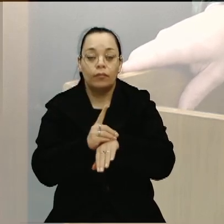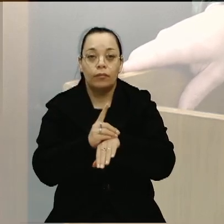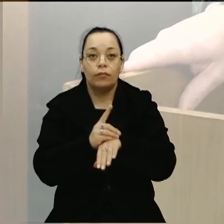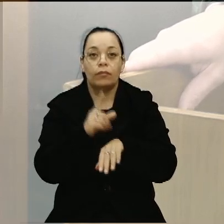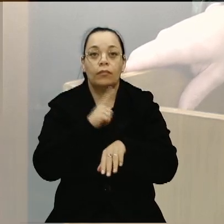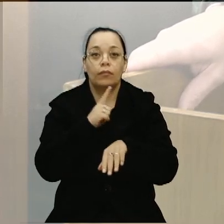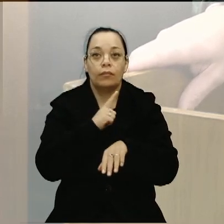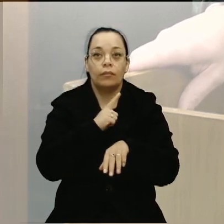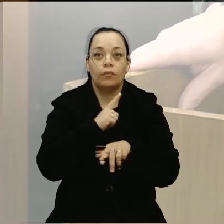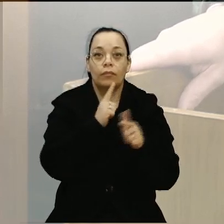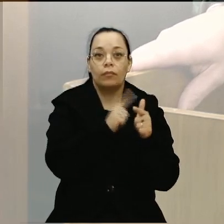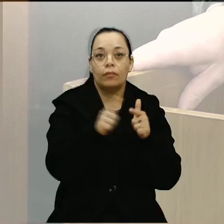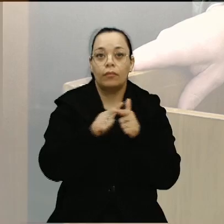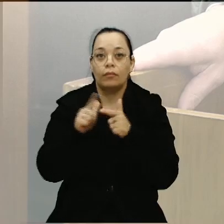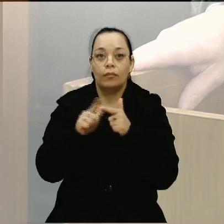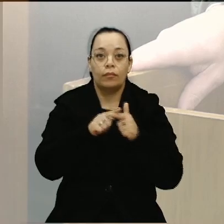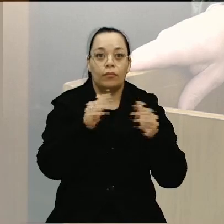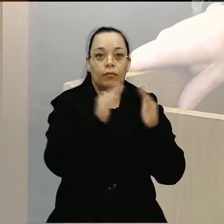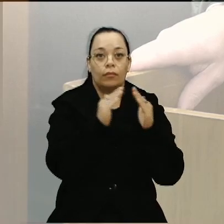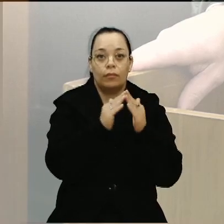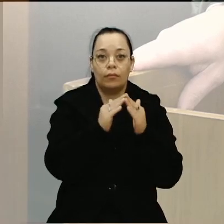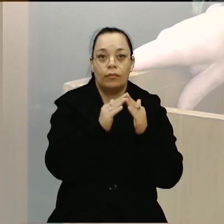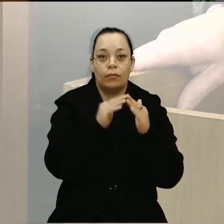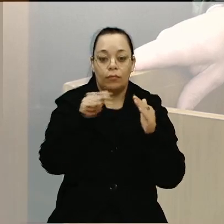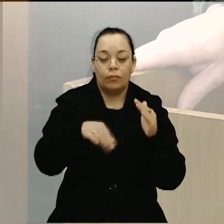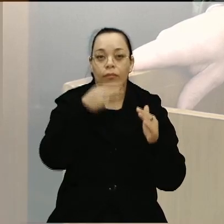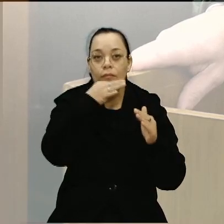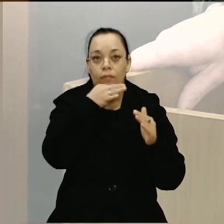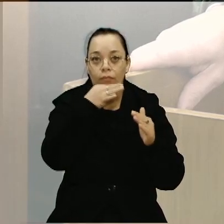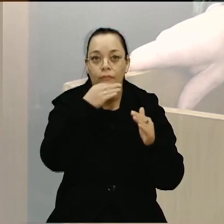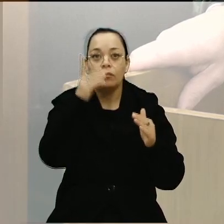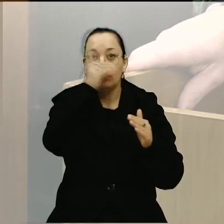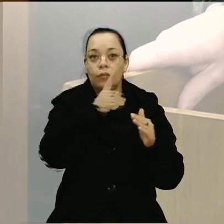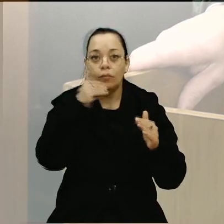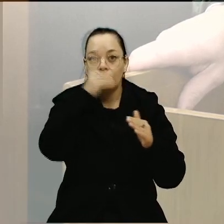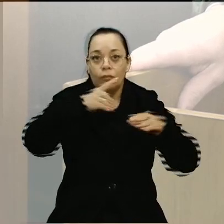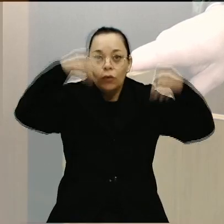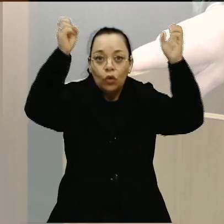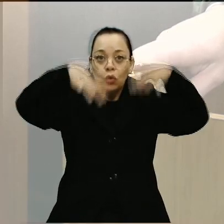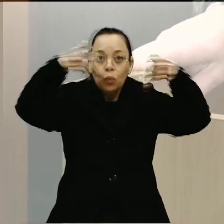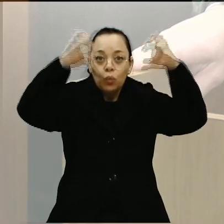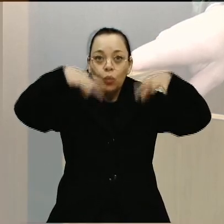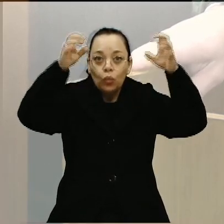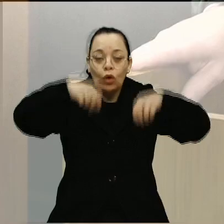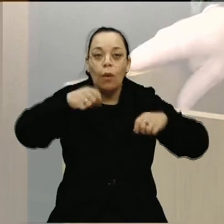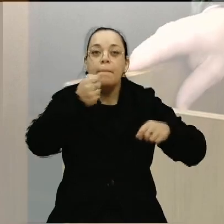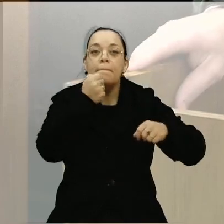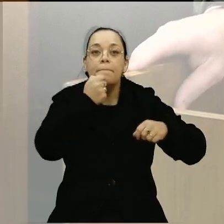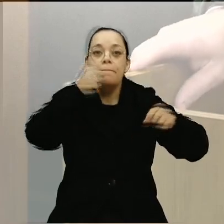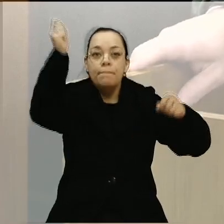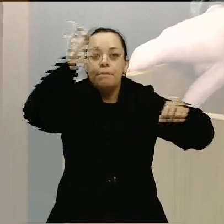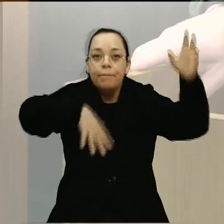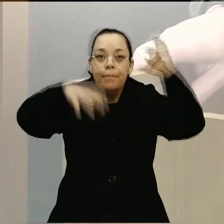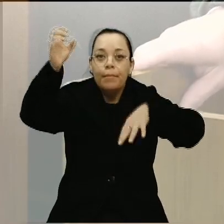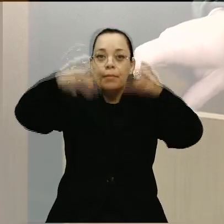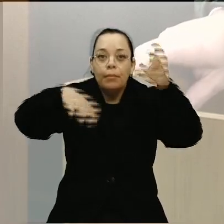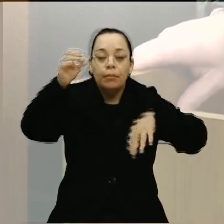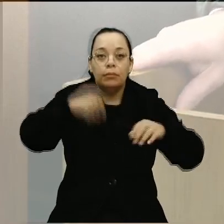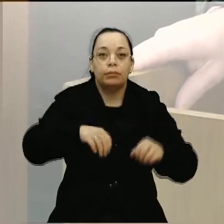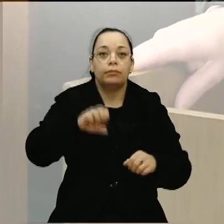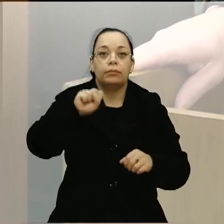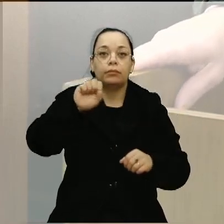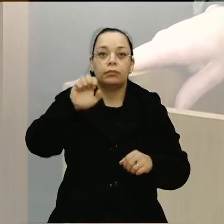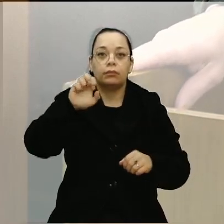aqui na nossa cidade. Domingo, quem acompanhou, nós tivemos aquele temporal, aquela chuva de granizo, atingiu a região do